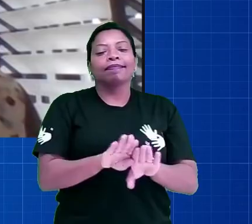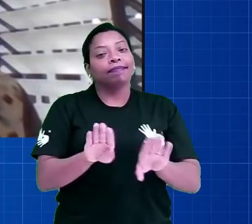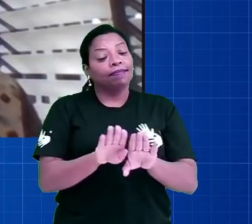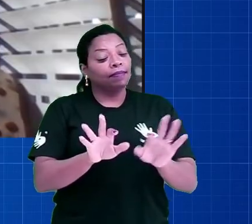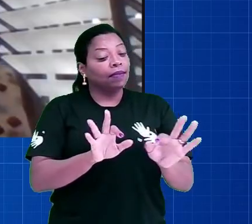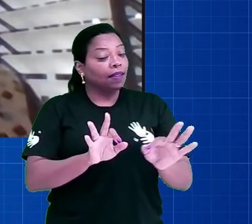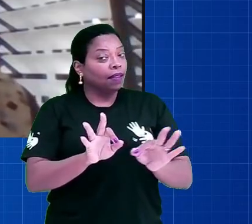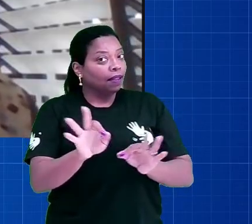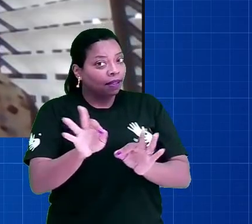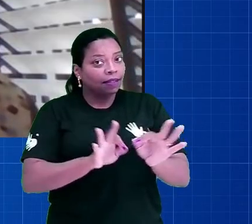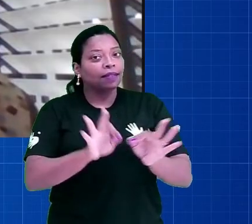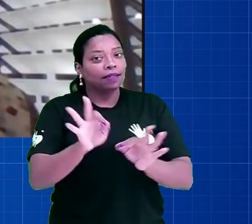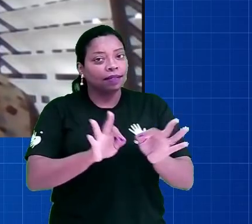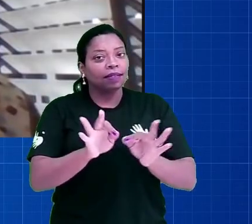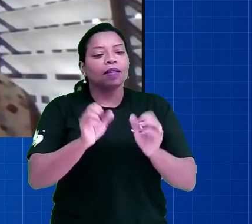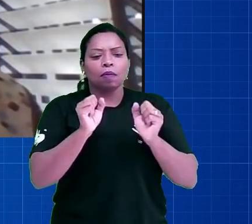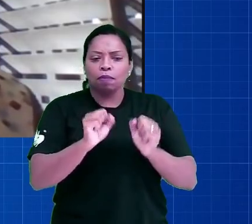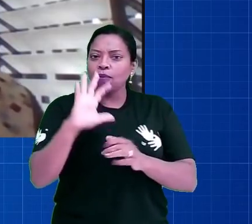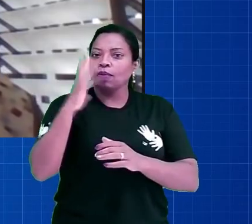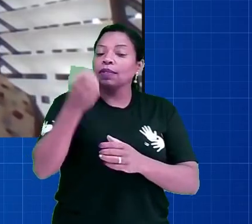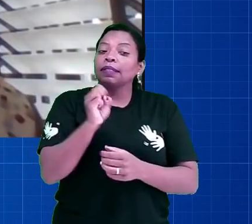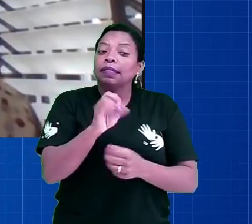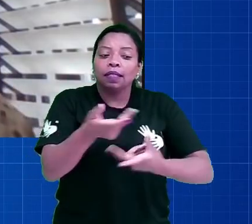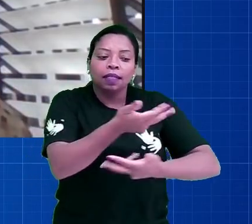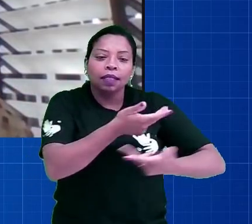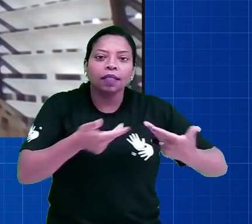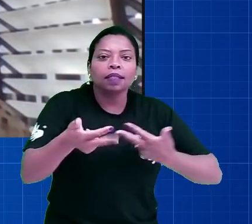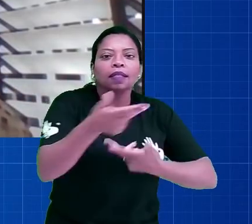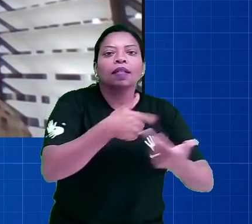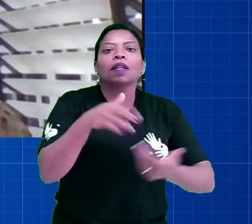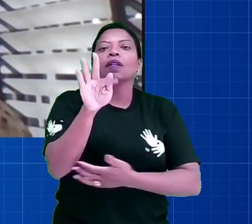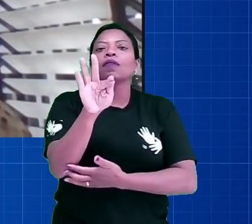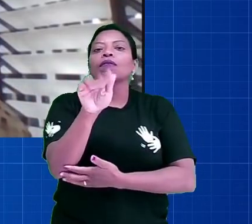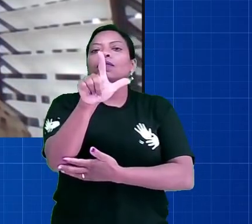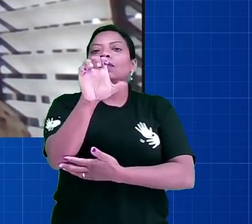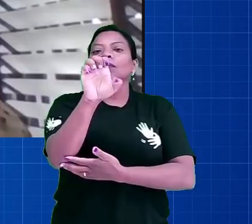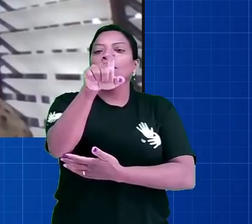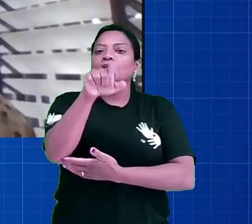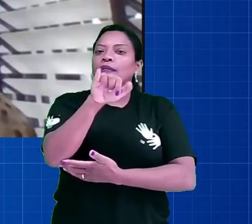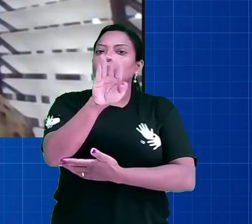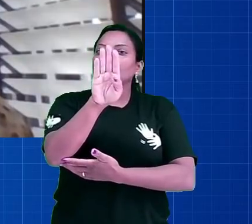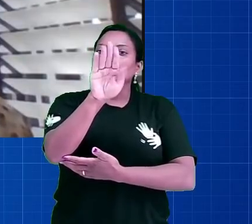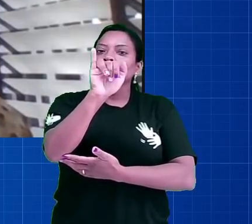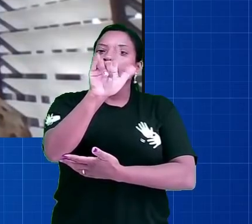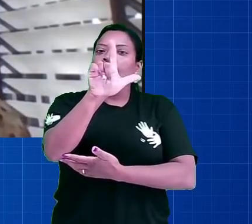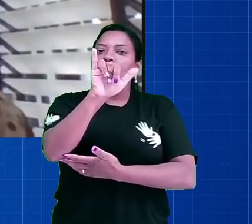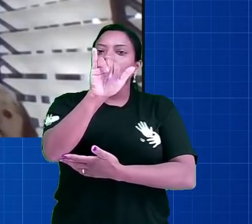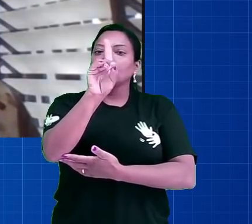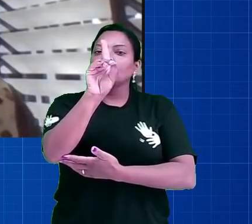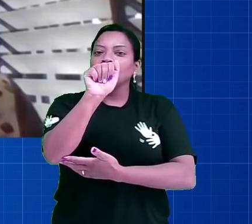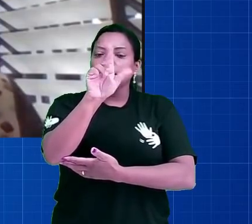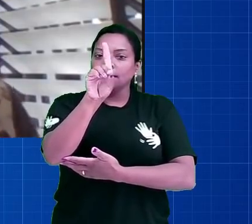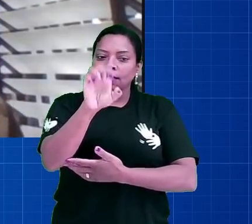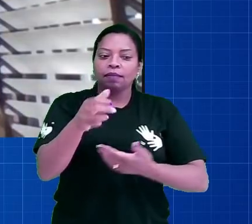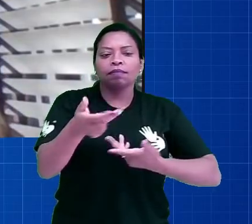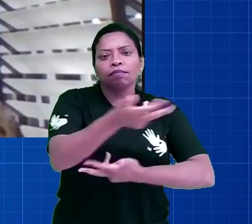vai se dar se houver uma flexibilidade. Não é possível eu pensar que os professores vão